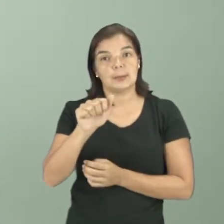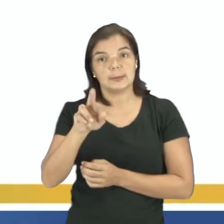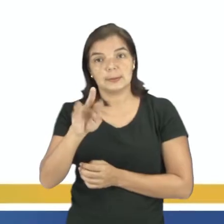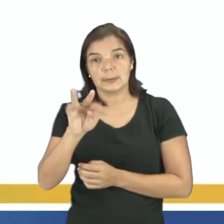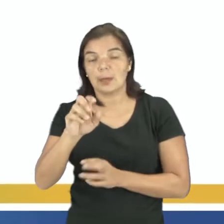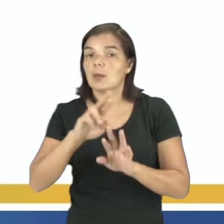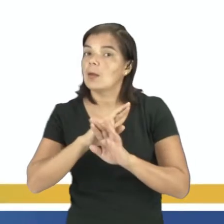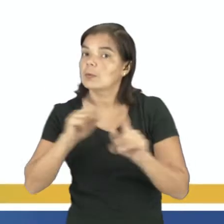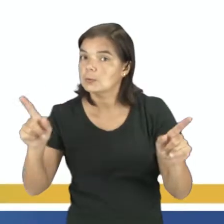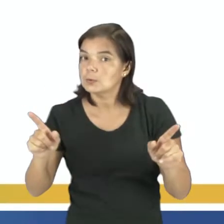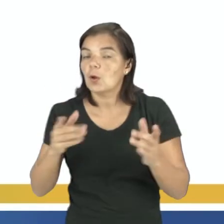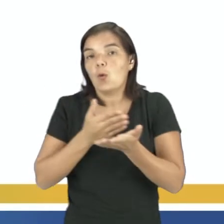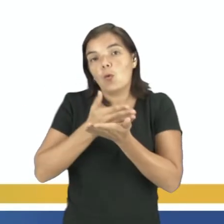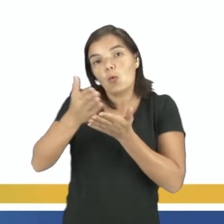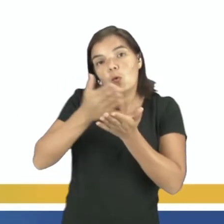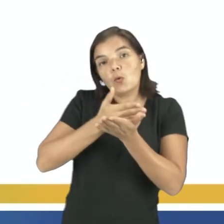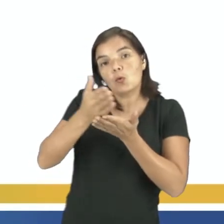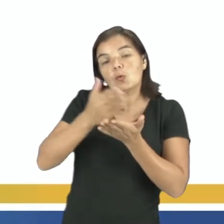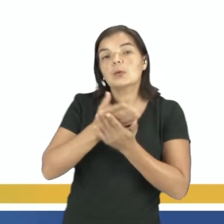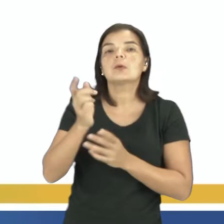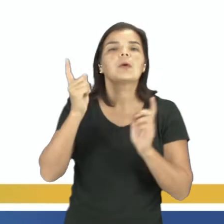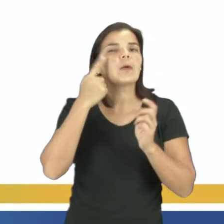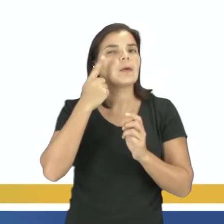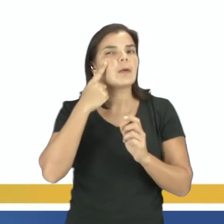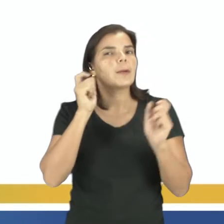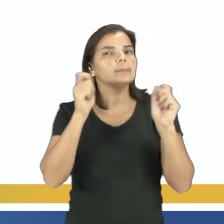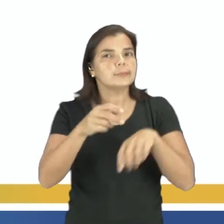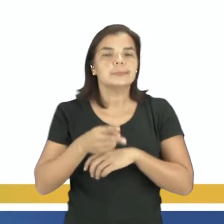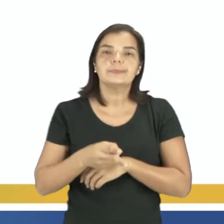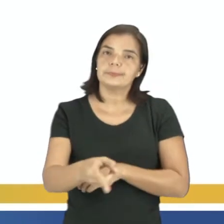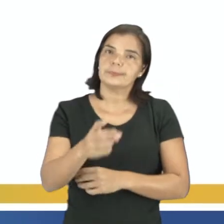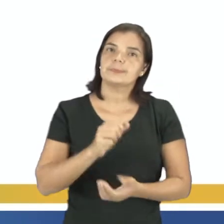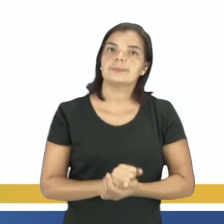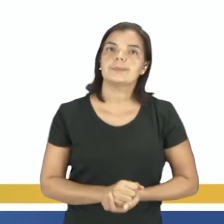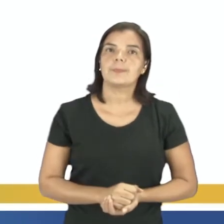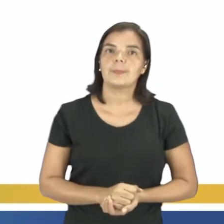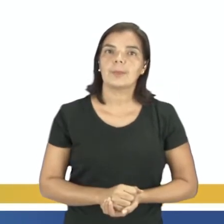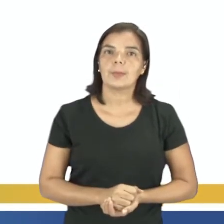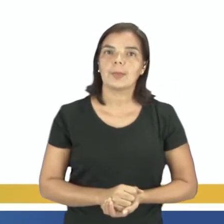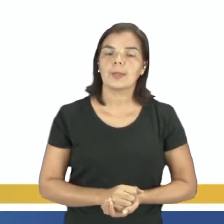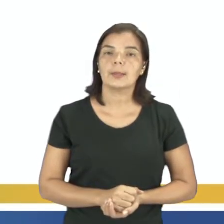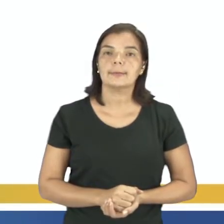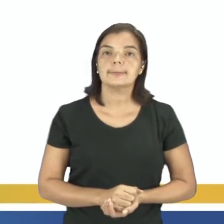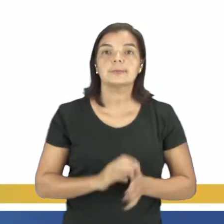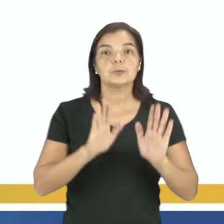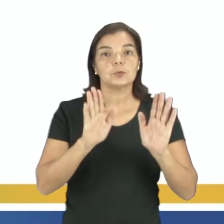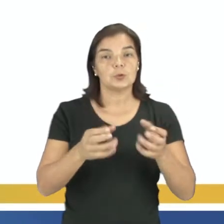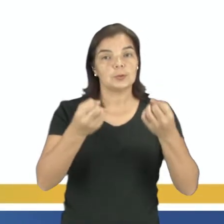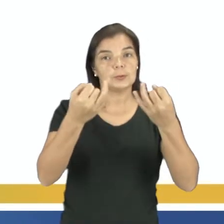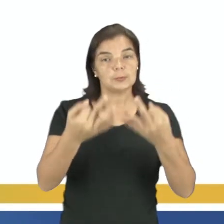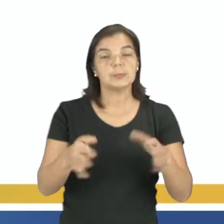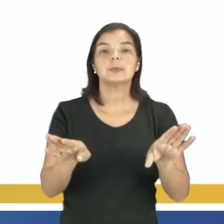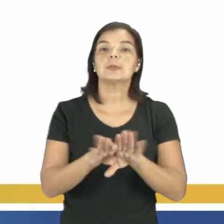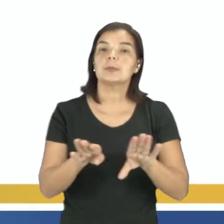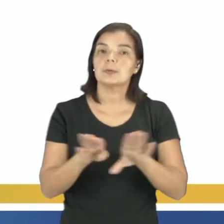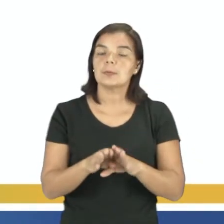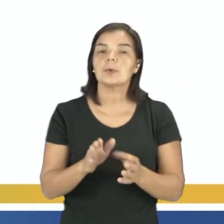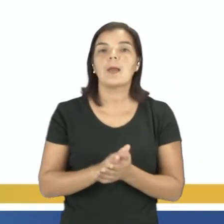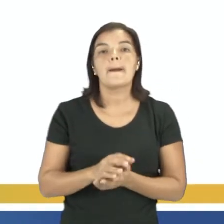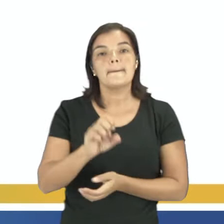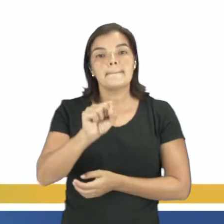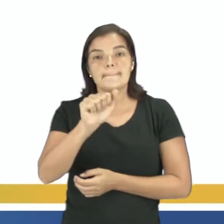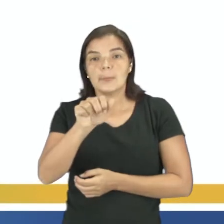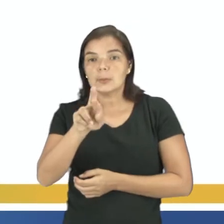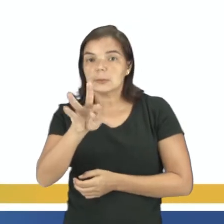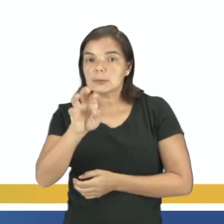esse princípio do existencialismo, a gente pode continuar. Ó, então já falei disso daí, né? Para Sartre,